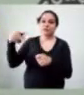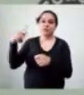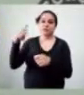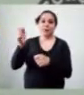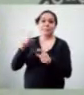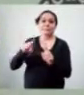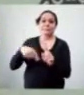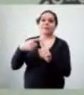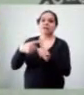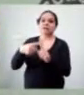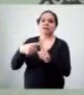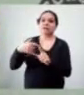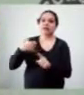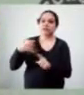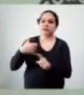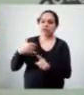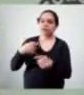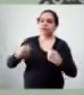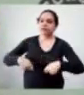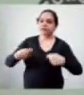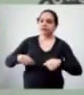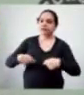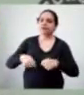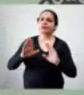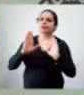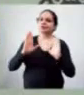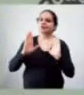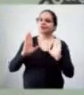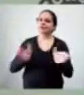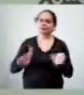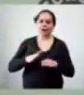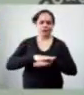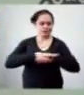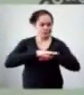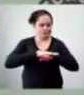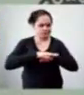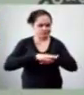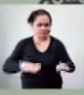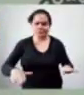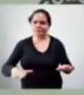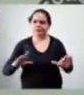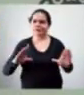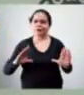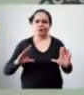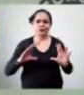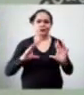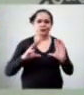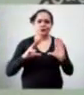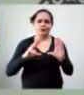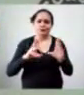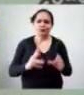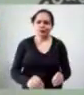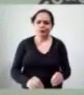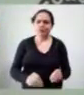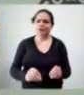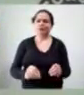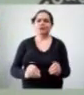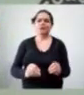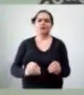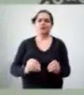a aposentadoria, já anulou por absoluto e de